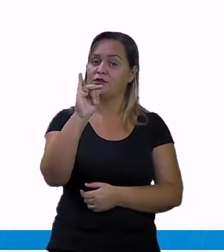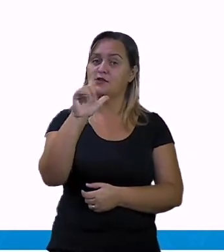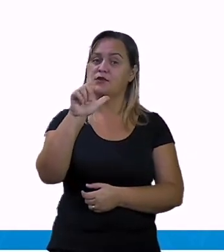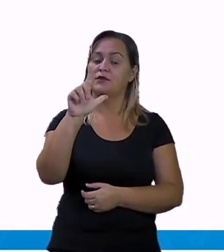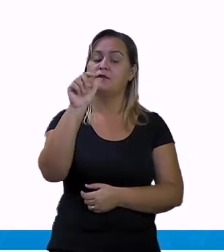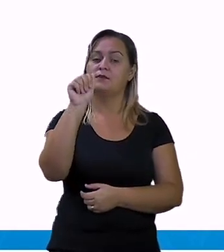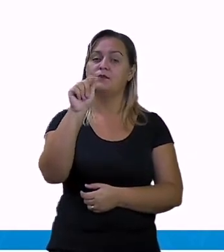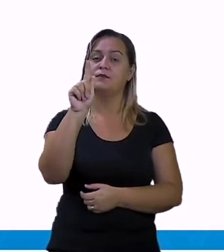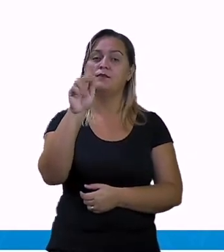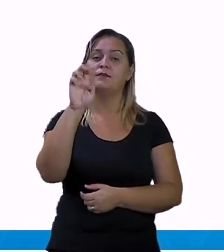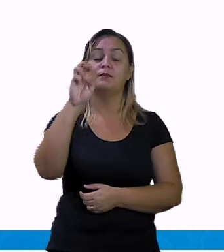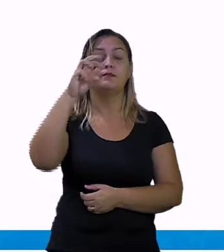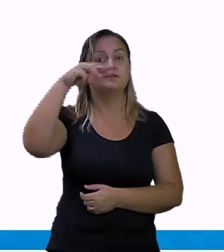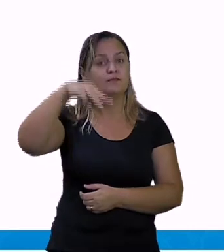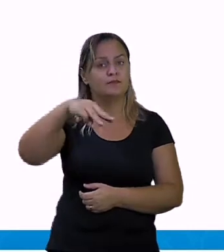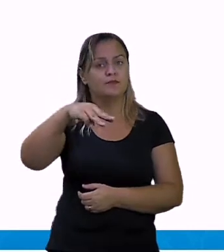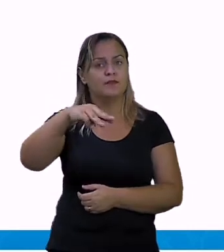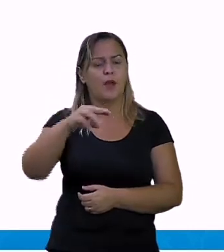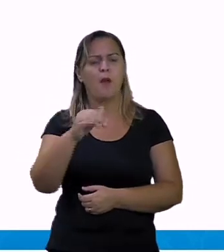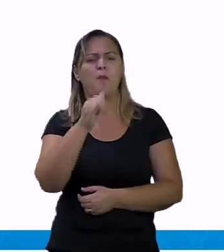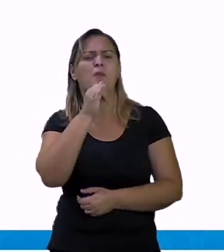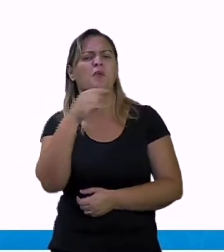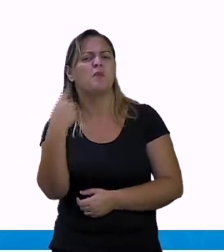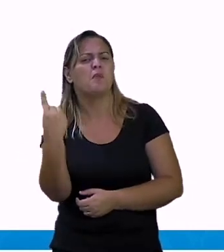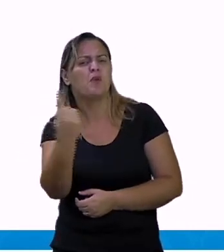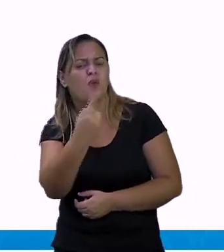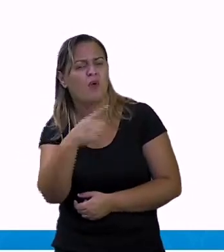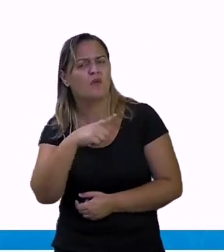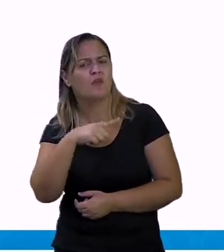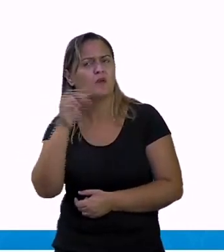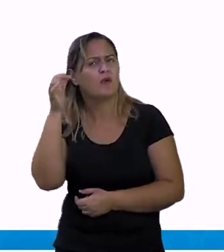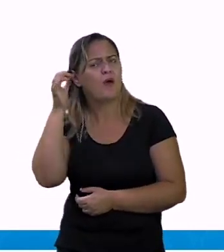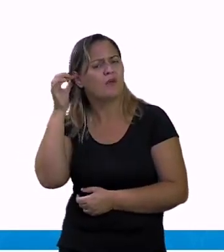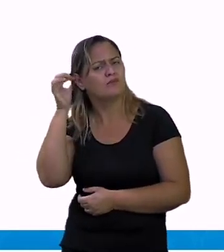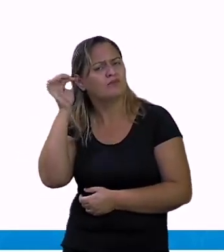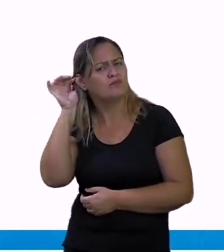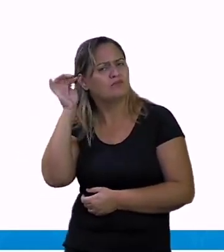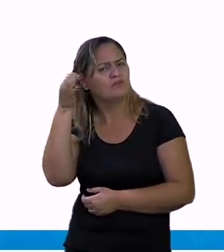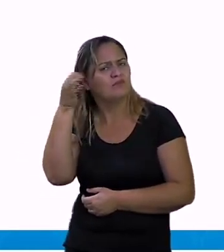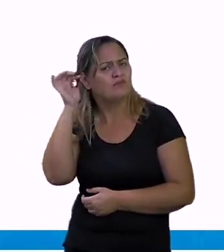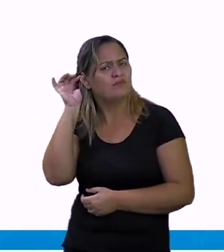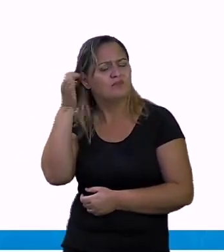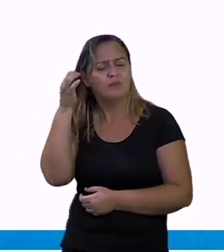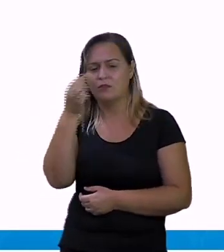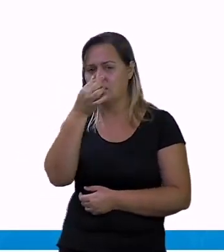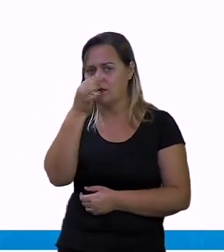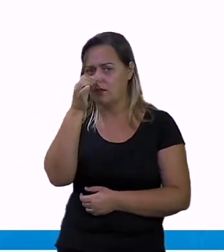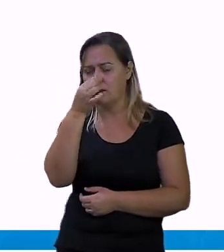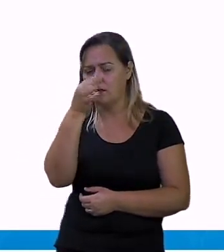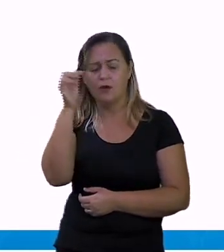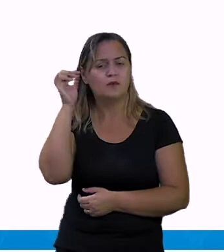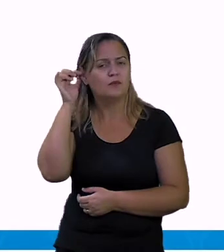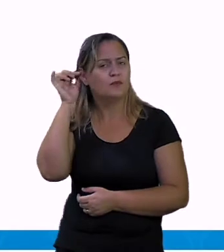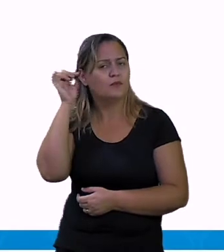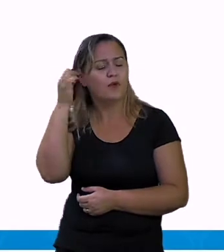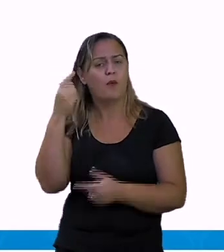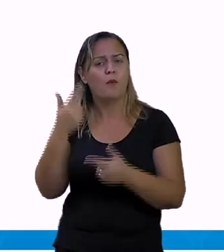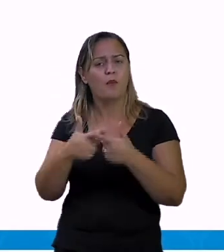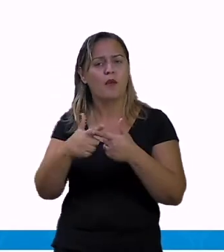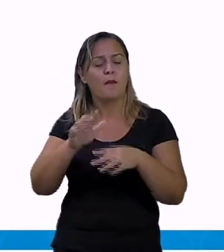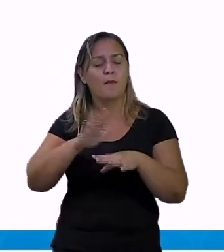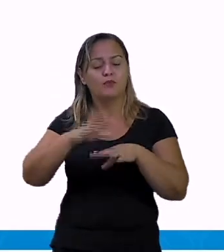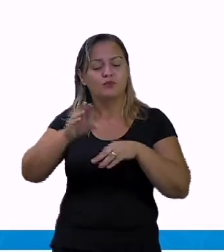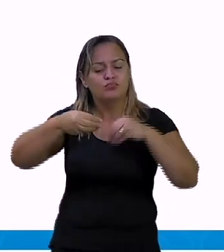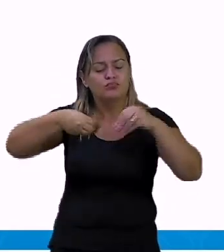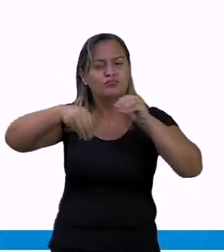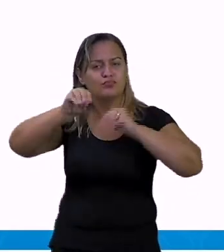flexíveis, orelha, nariz. Temos cartilagens que são mais flexíveis, certo?